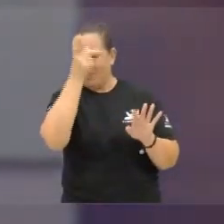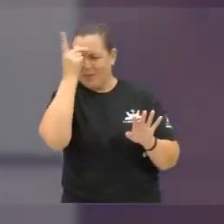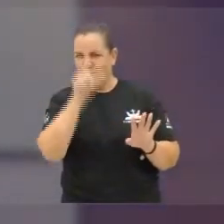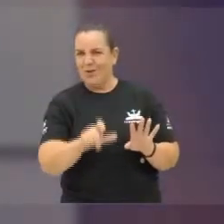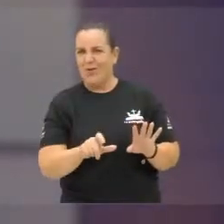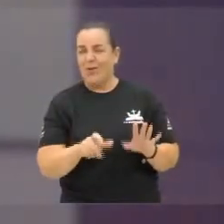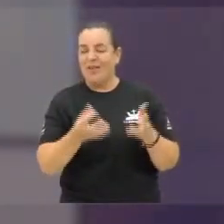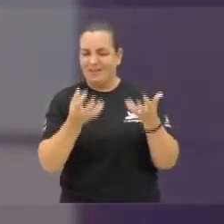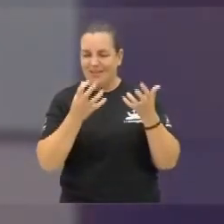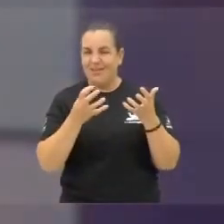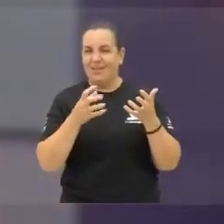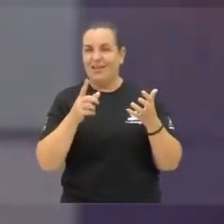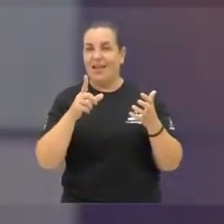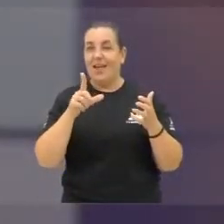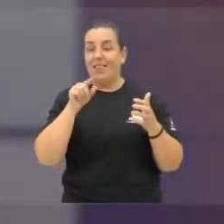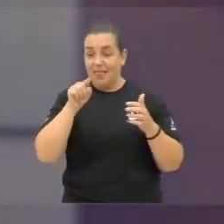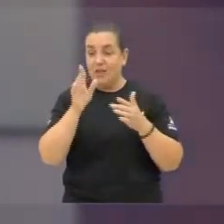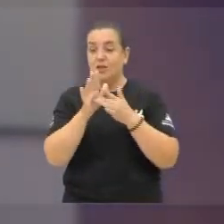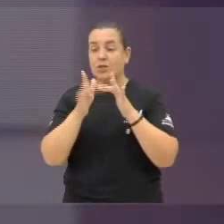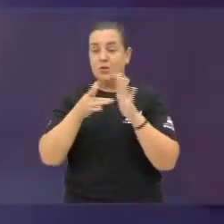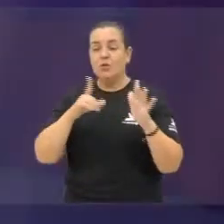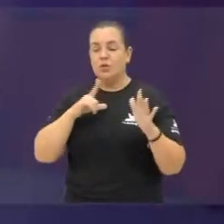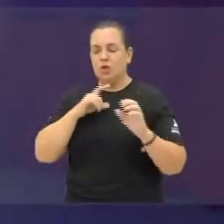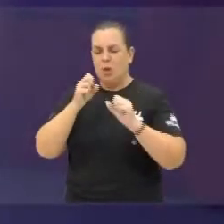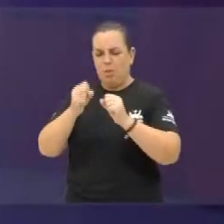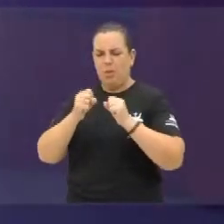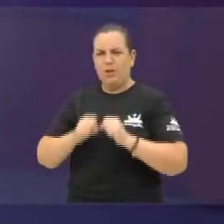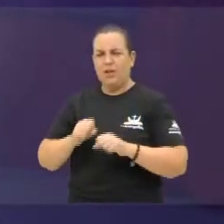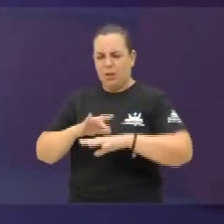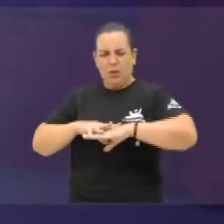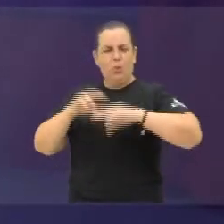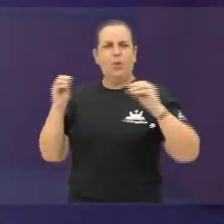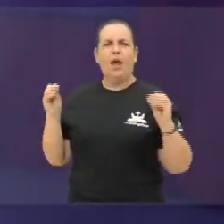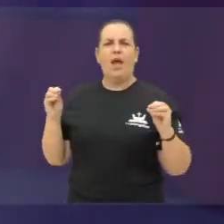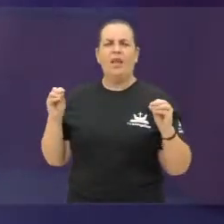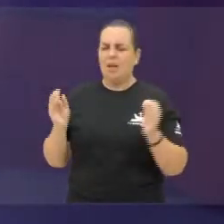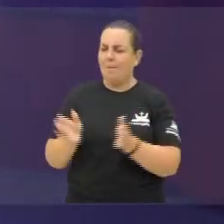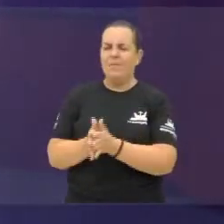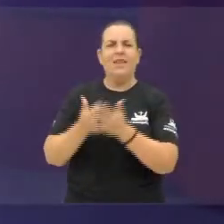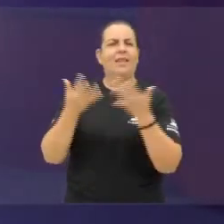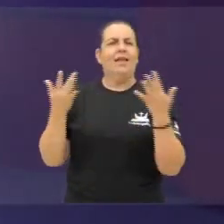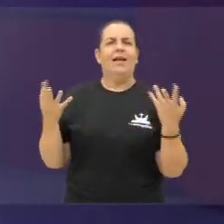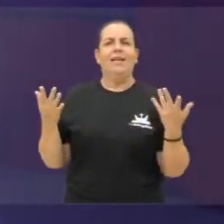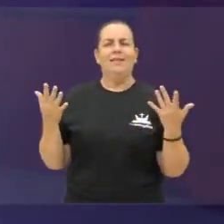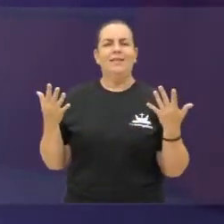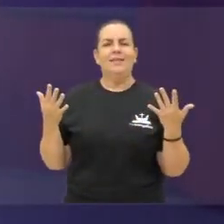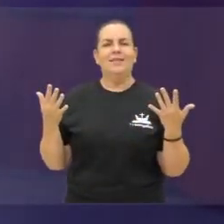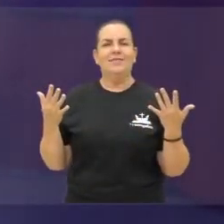Dele saía poder que curava, dele saía milagres,